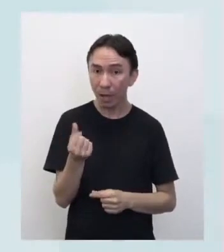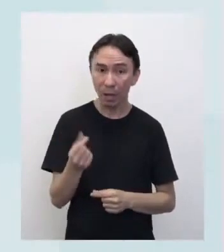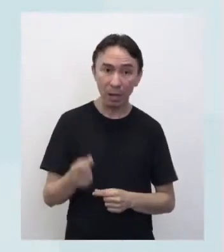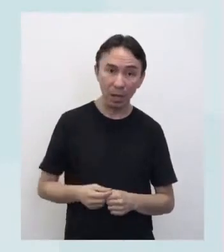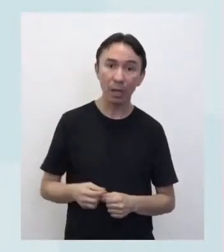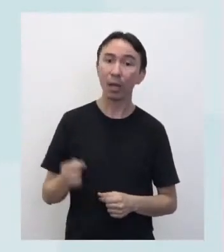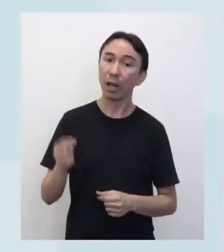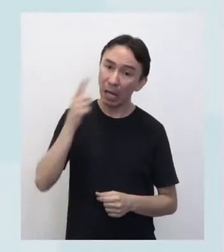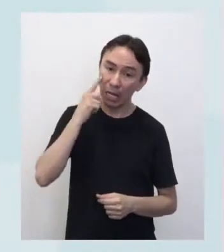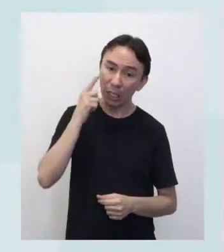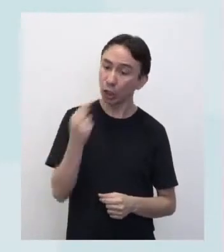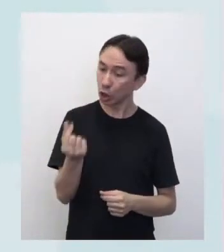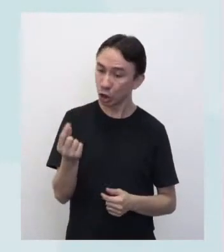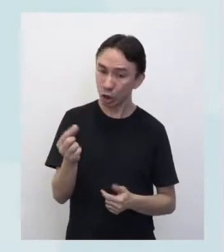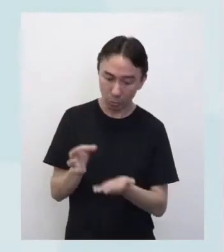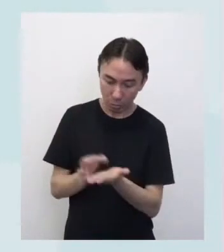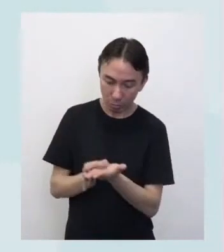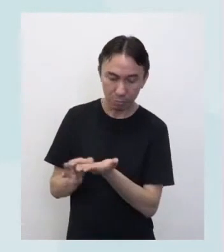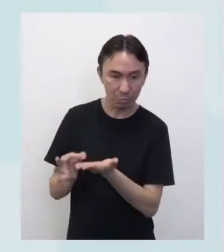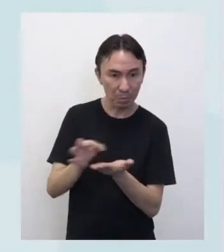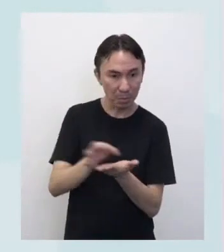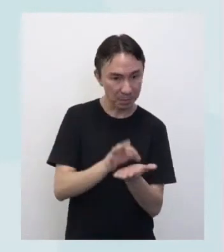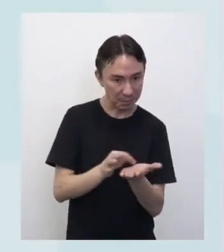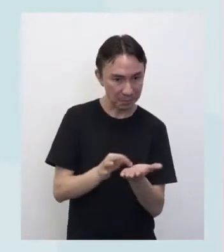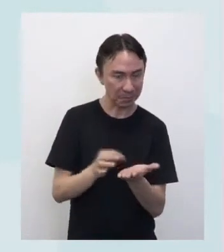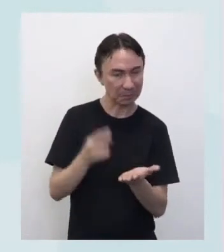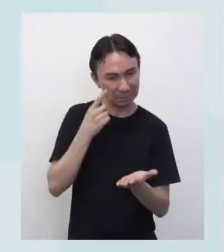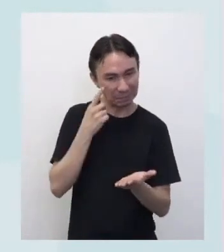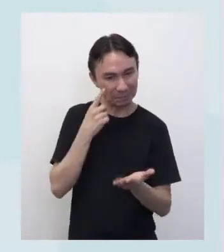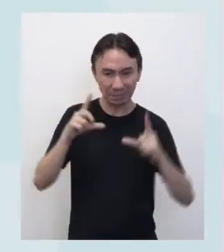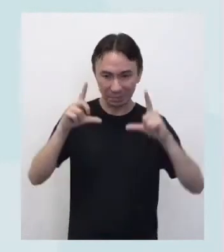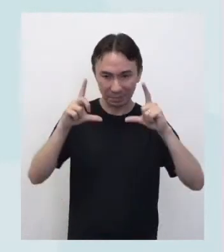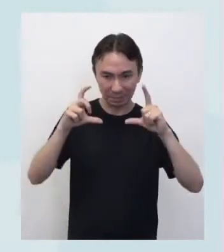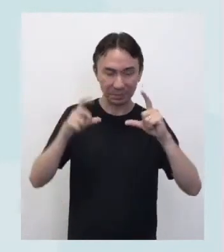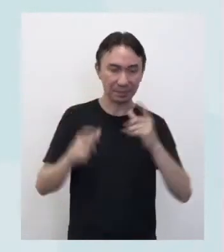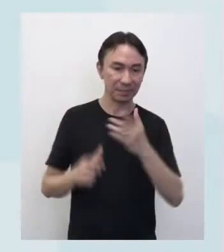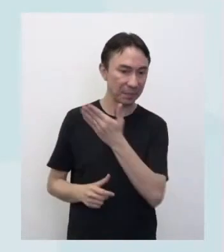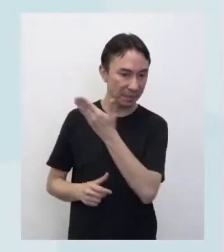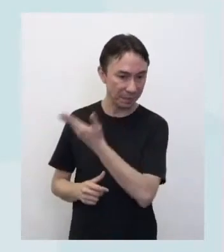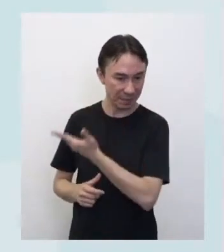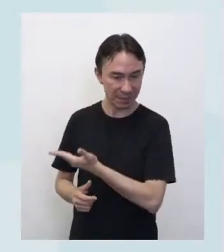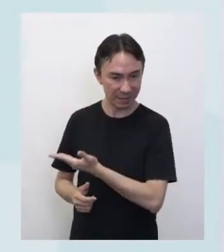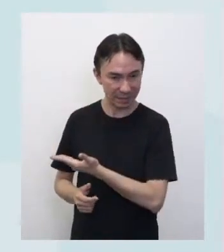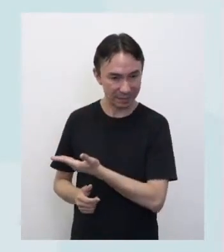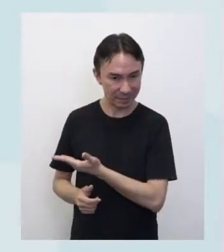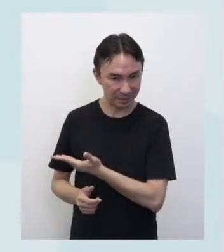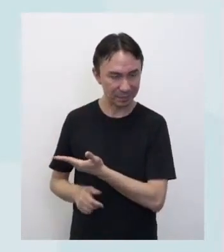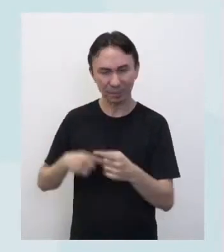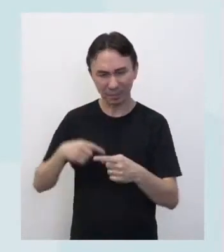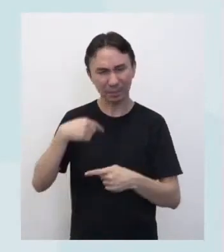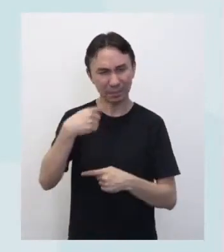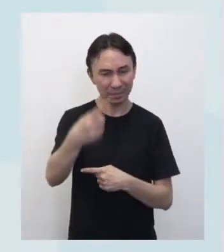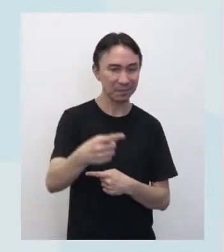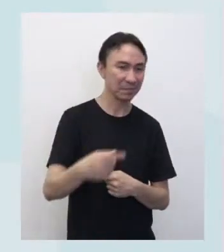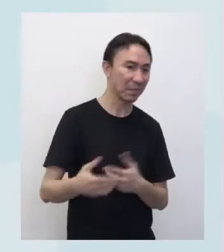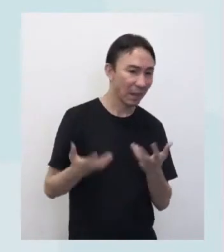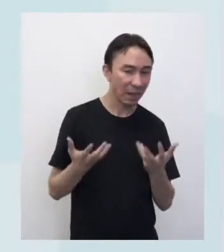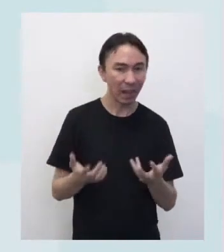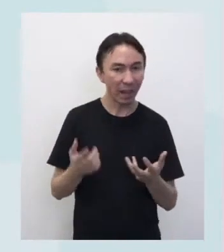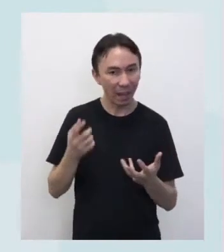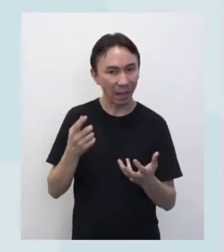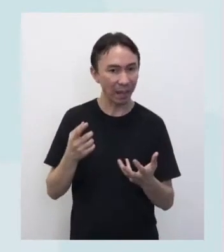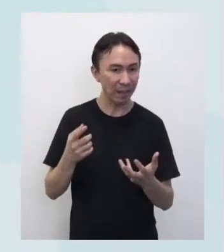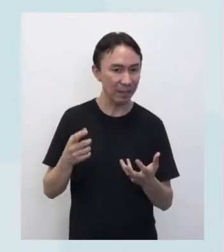ver um pouquinho melhor, tá? Nessa imagem, vocês têm o link aí abaixo, depois quem quiser pegar no repositório